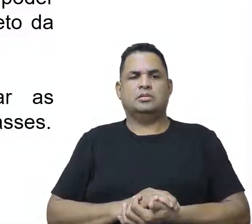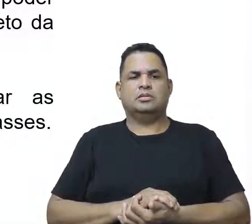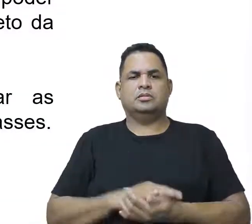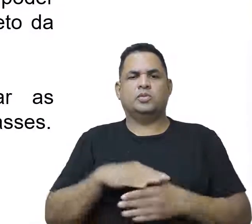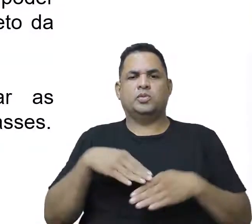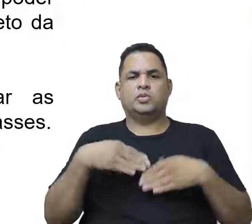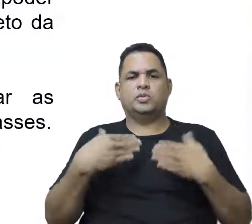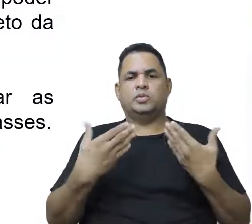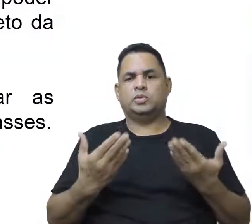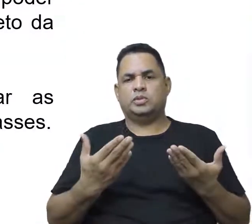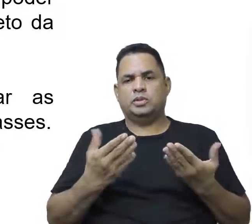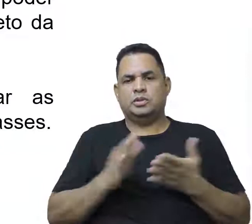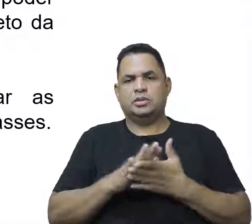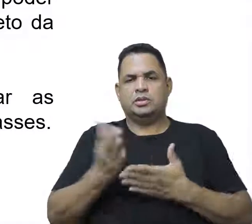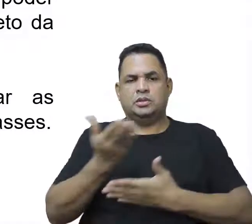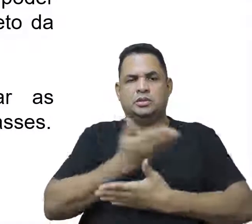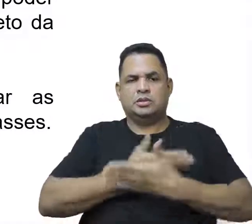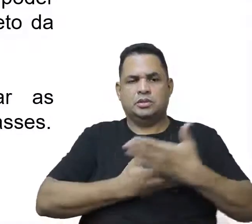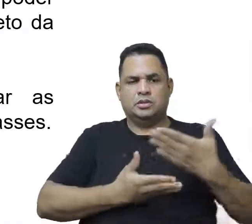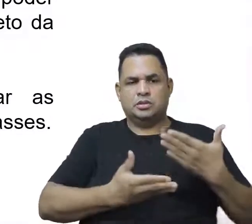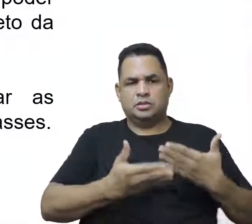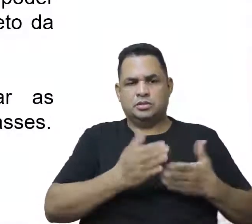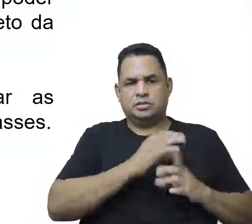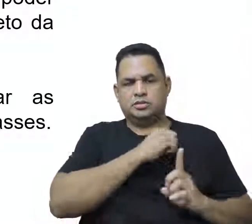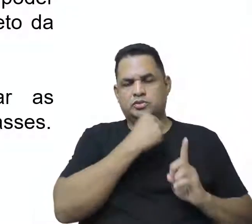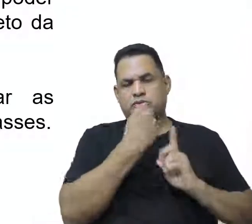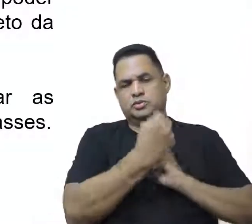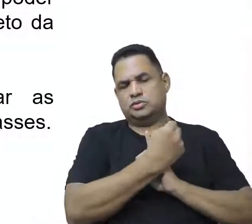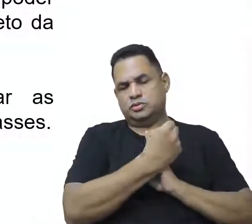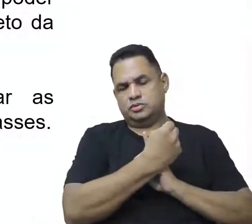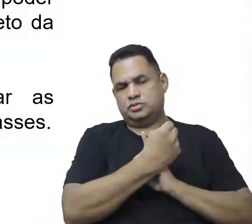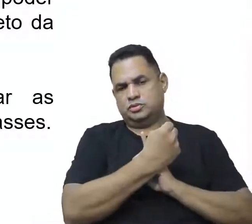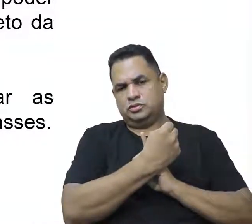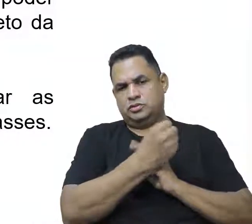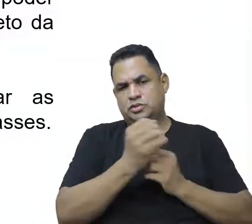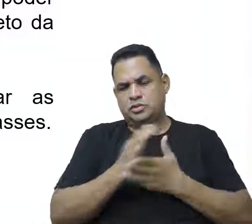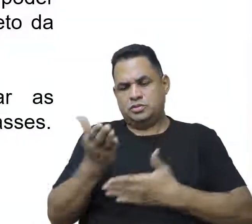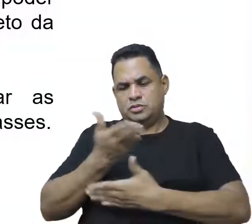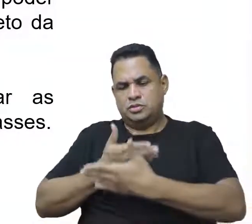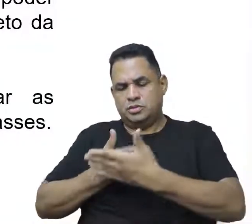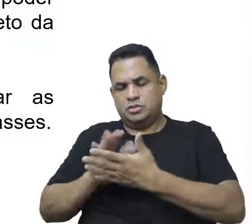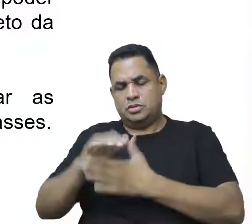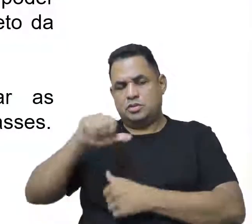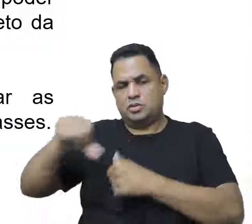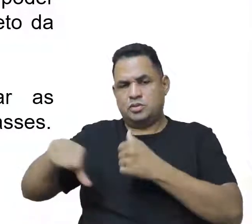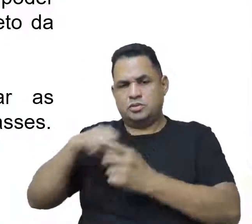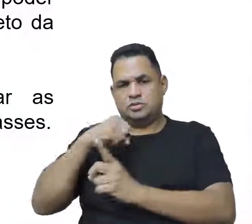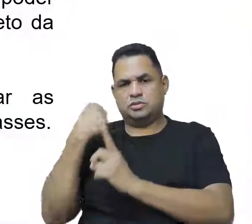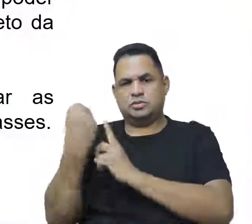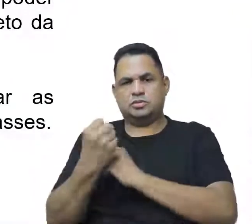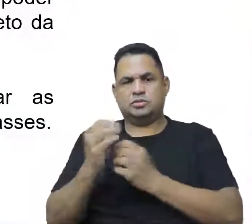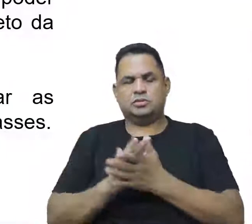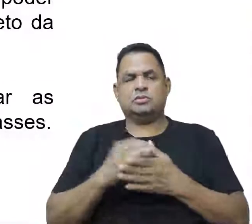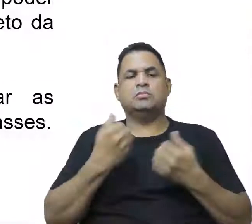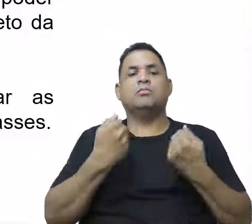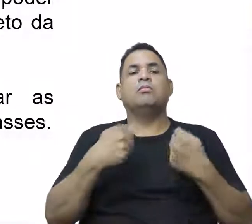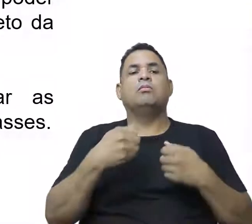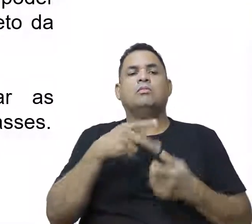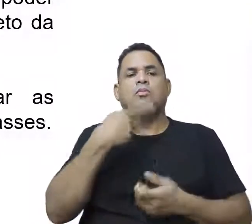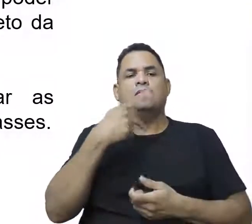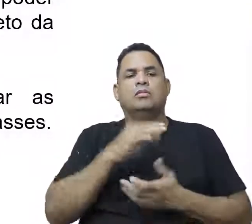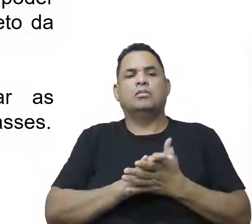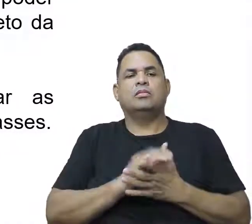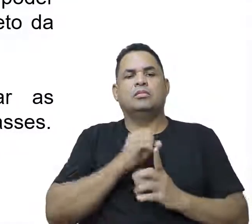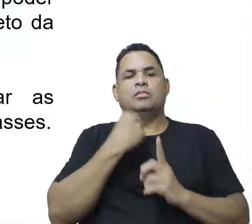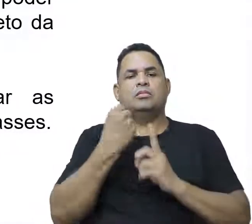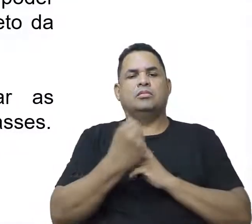No que diz respeito às relações entre sociologia e mudanças sociais, pode-se dizer que a sociologia é